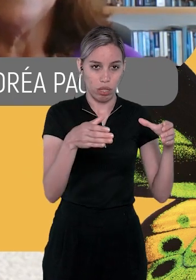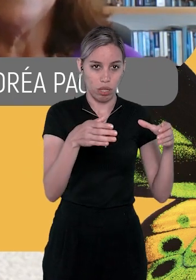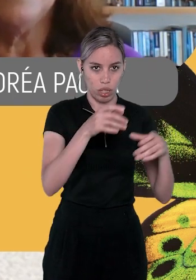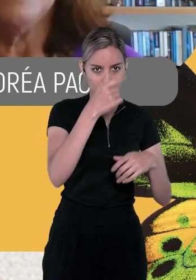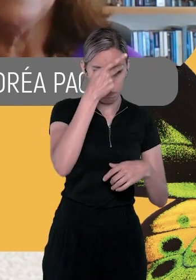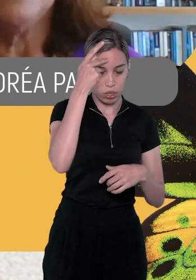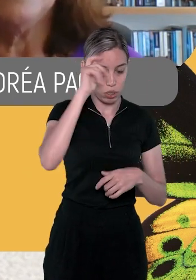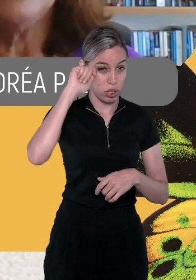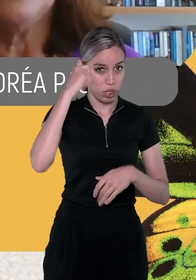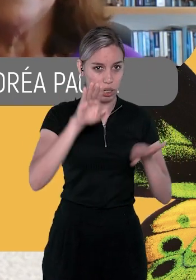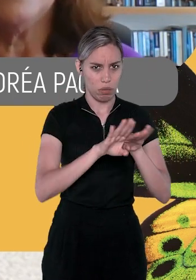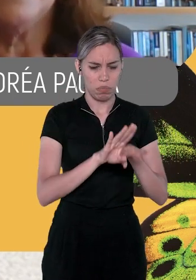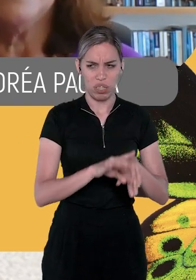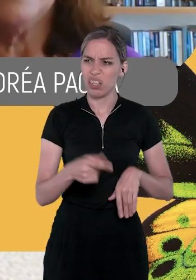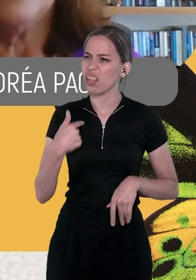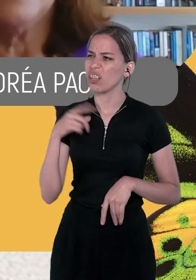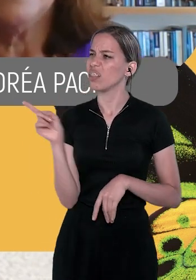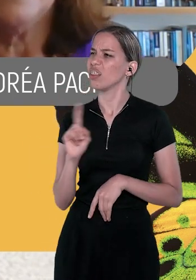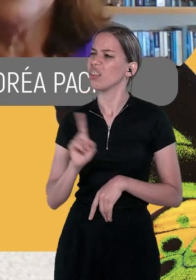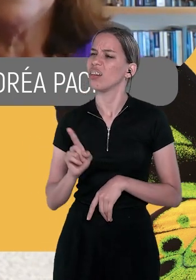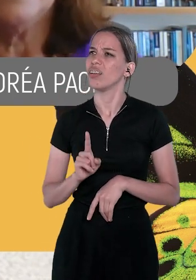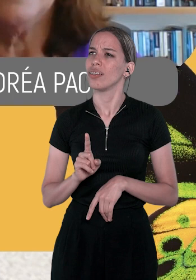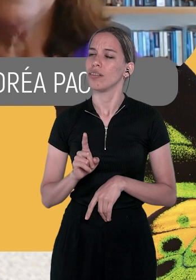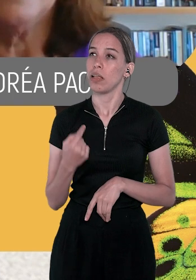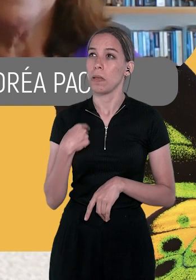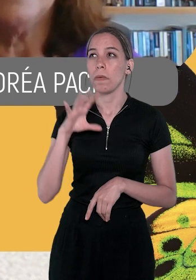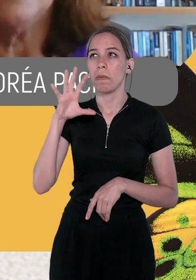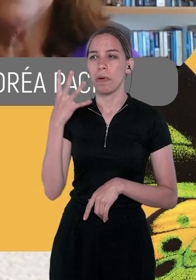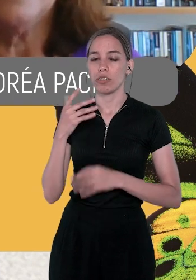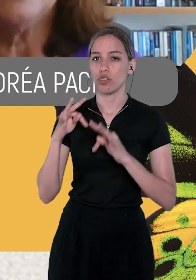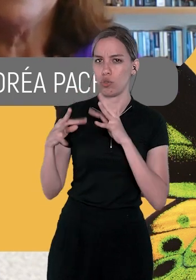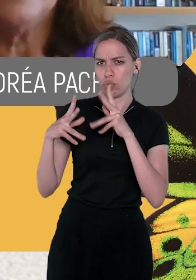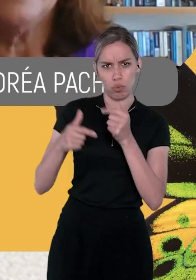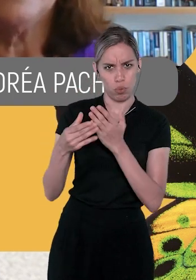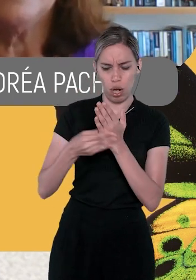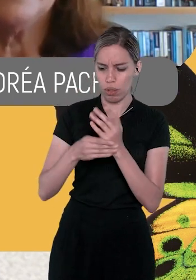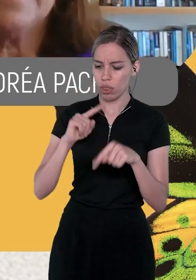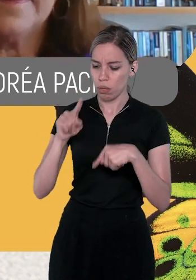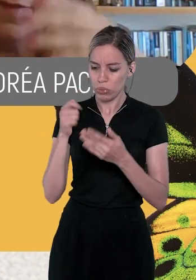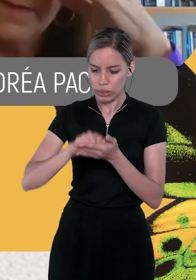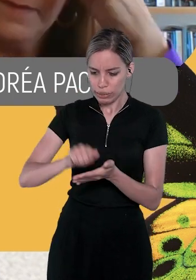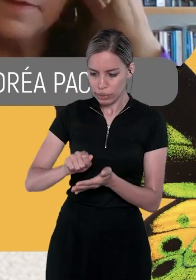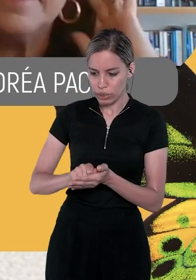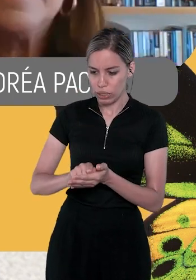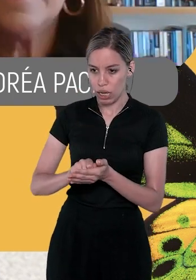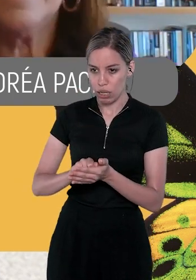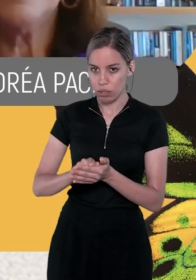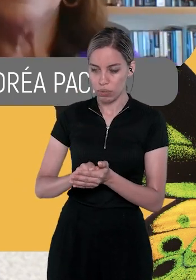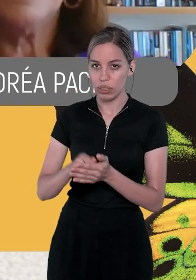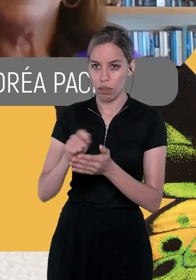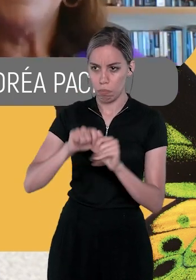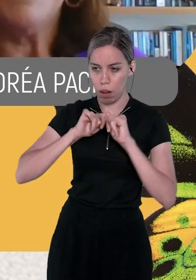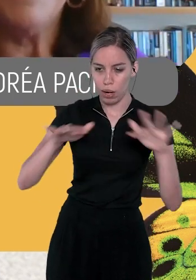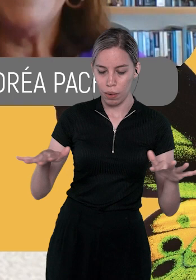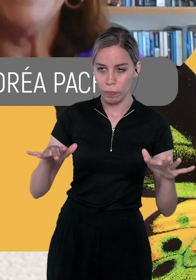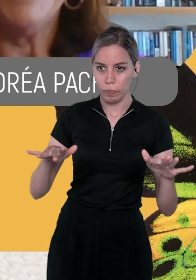Não, Afonso, eu acho que quer dizer, todo livro, depois que você escreve, você reescreveria, né? Quer